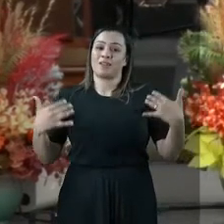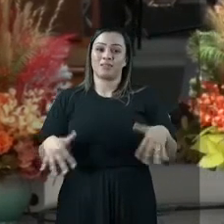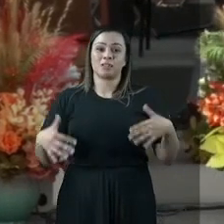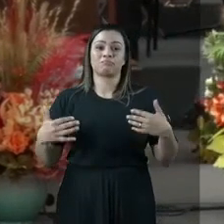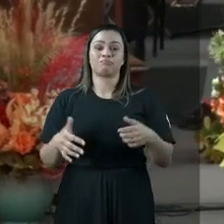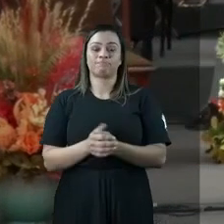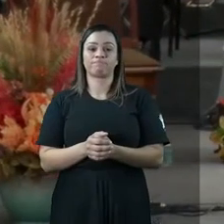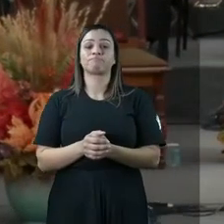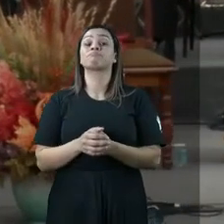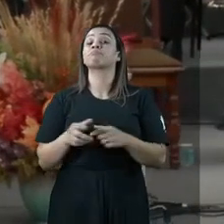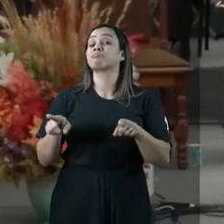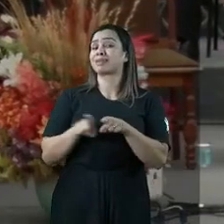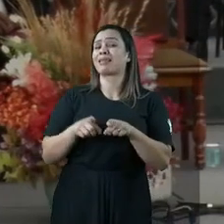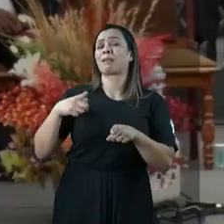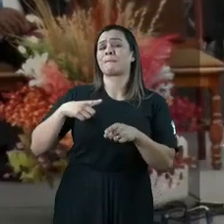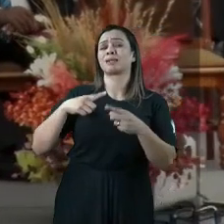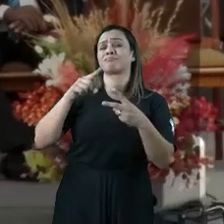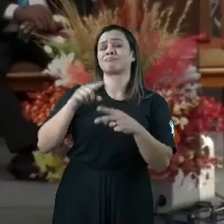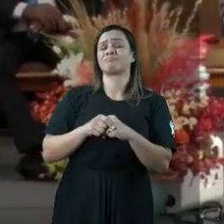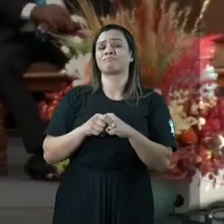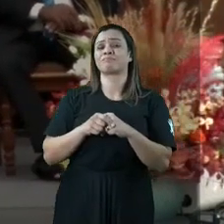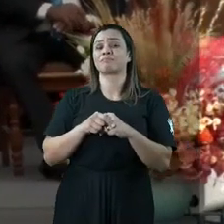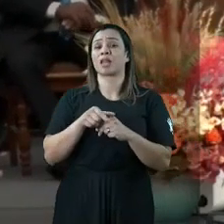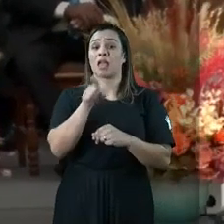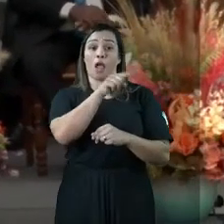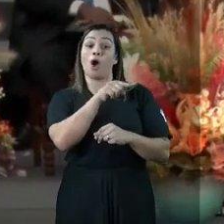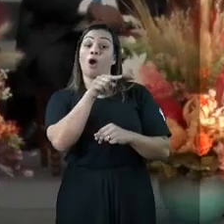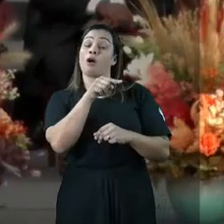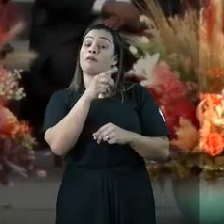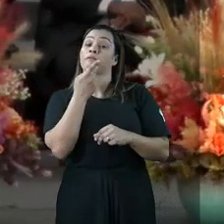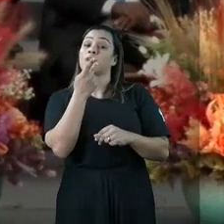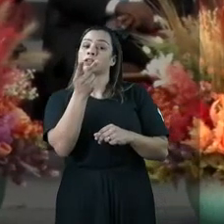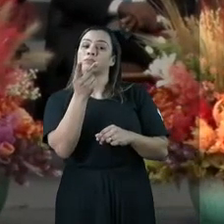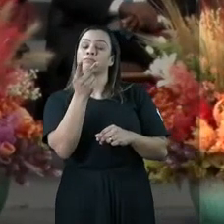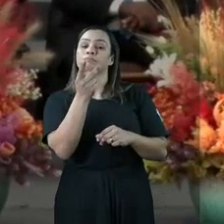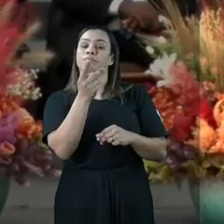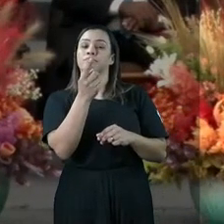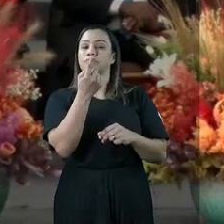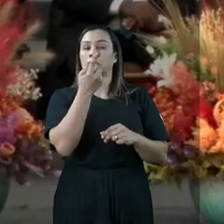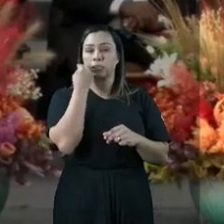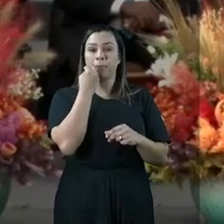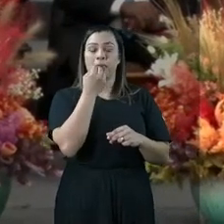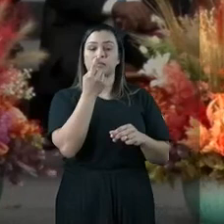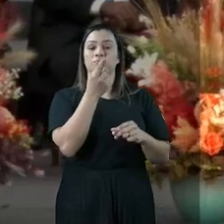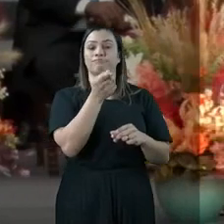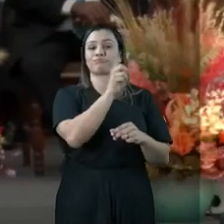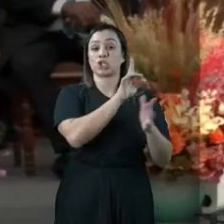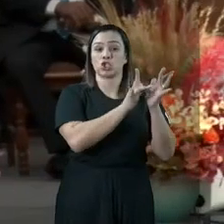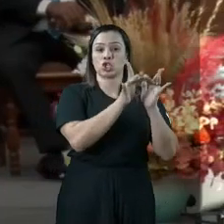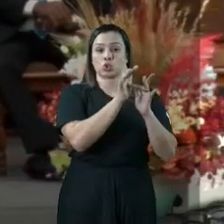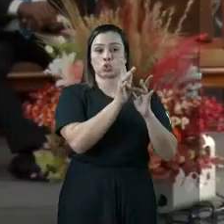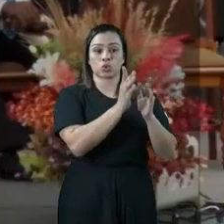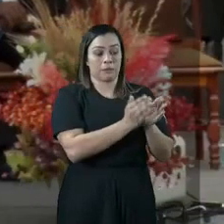discípulos enfrentaram. No primeiro, Jesus vai no barco e dorme. No segundo, ele não vai